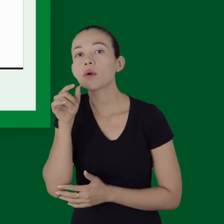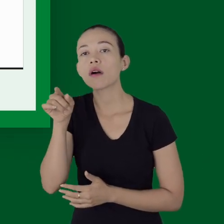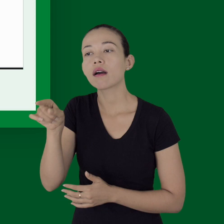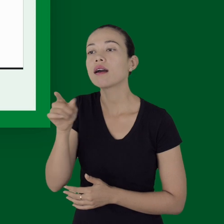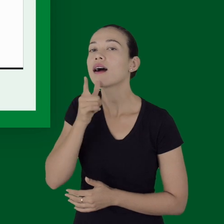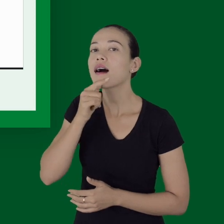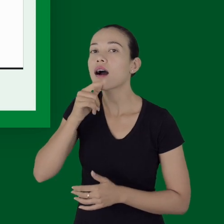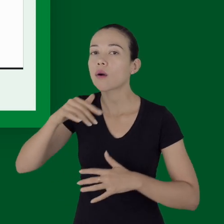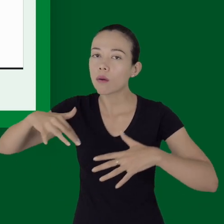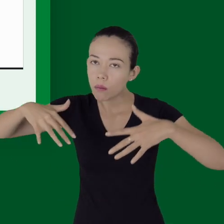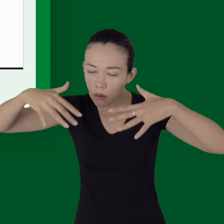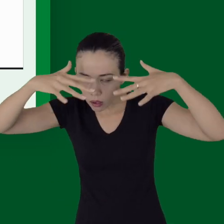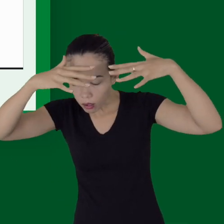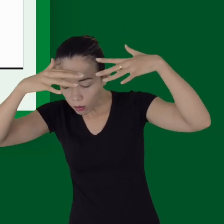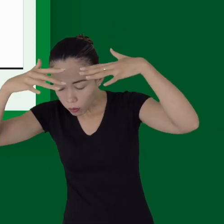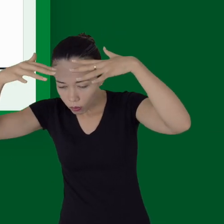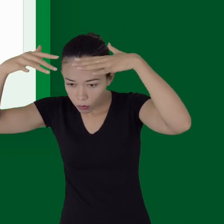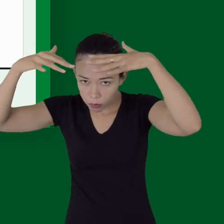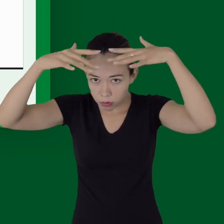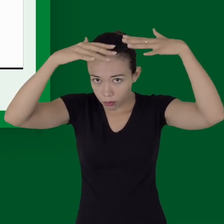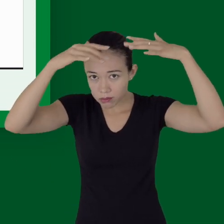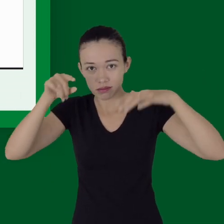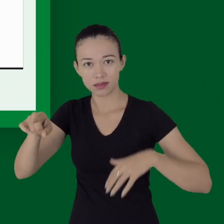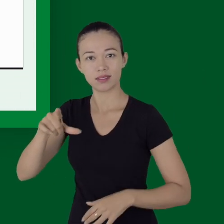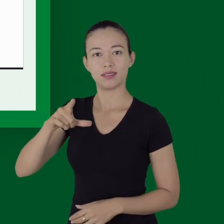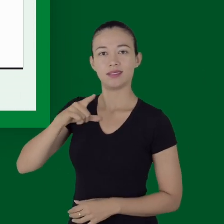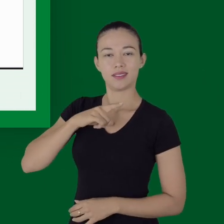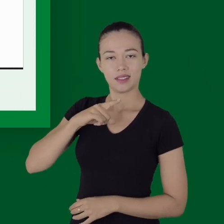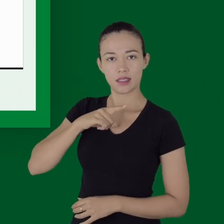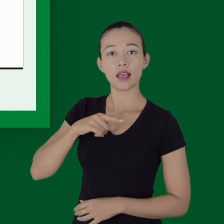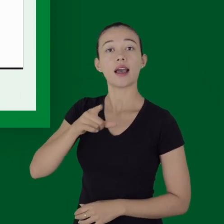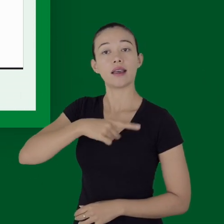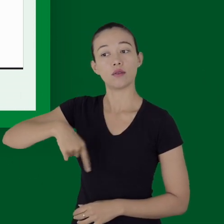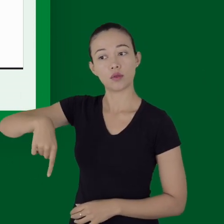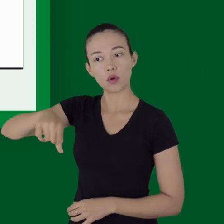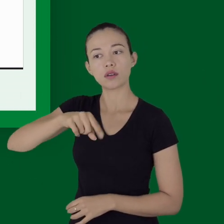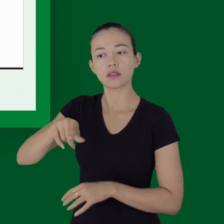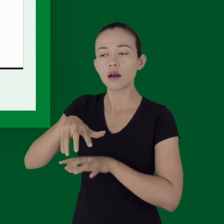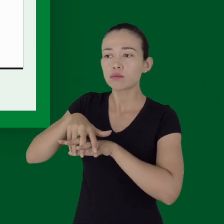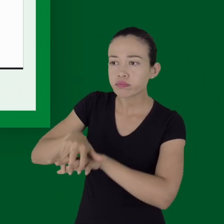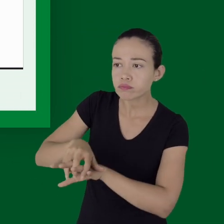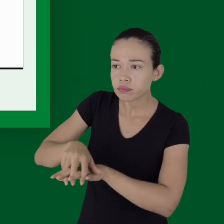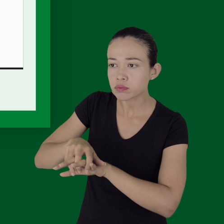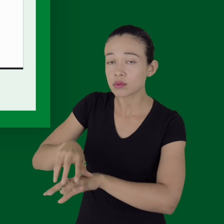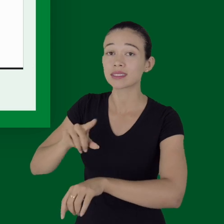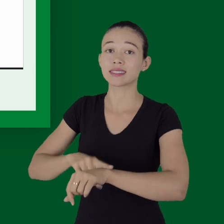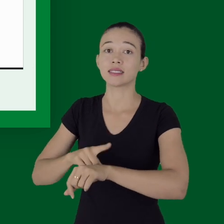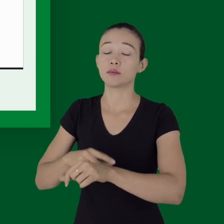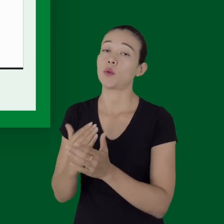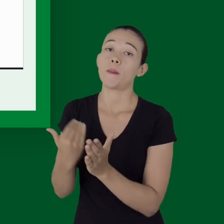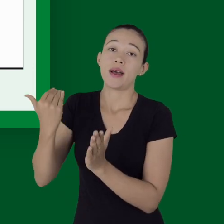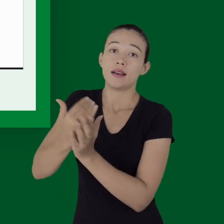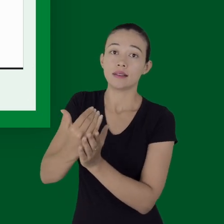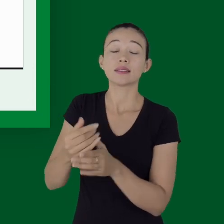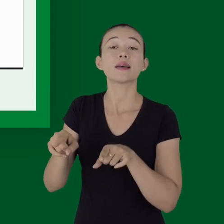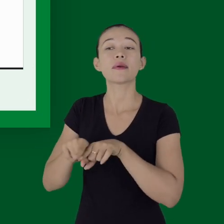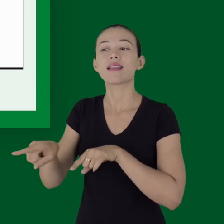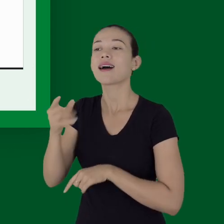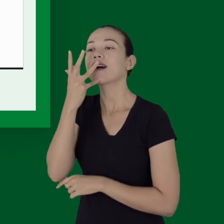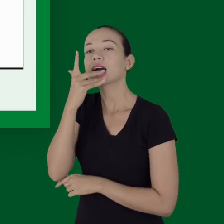parada. Então, situações de parada por afogamento, a gente faz protocolos mais longos. Situações de parada